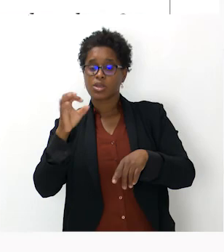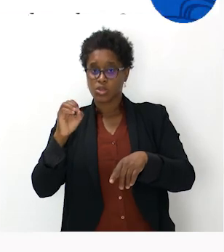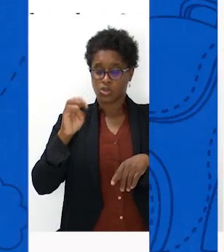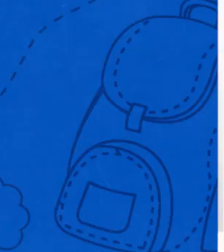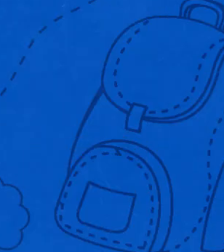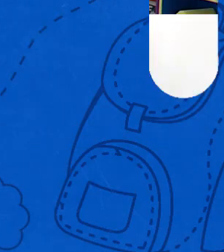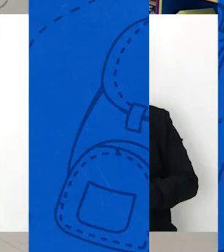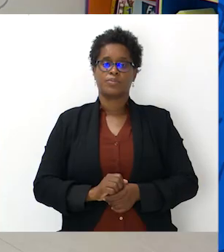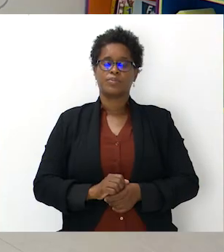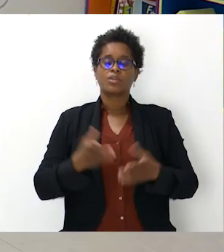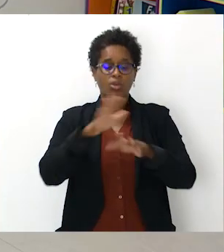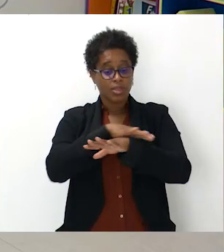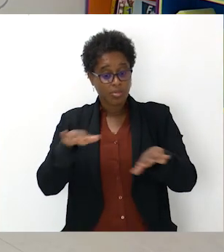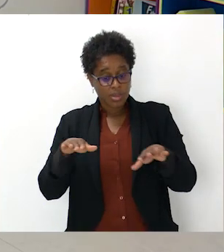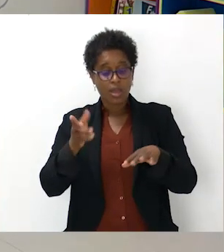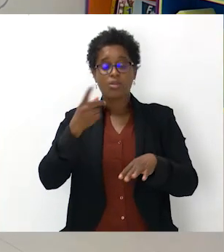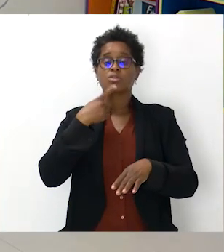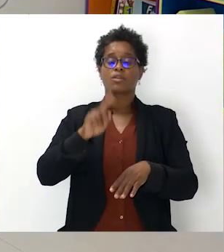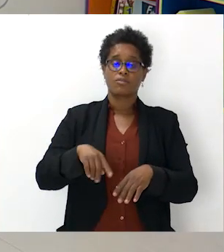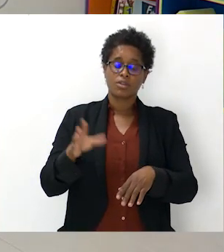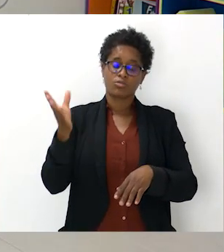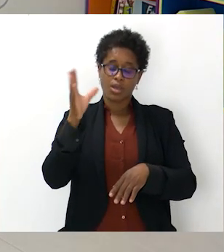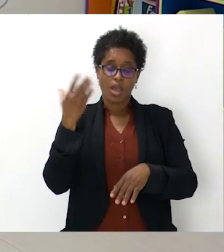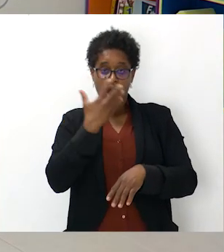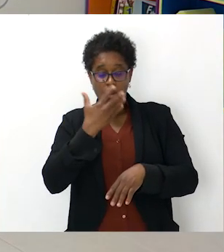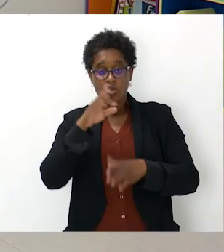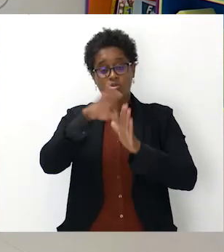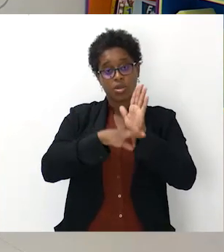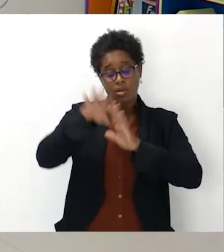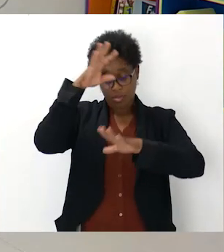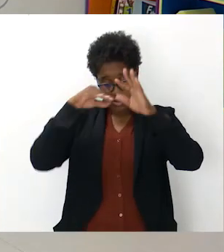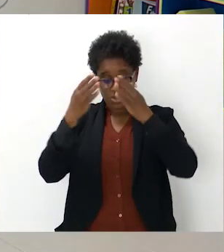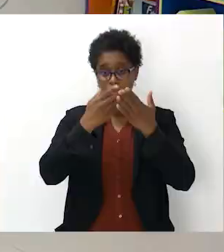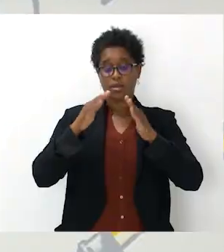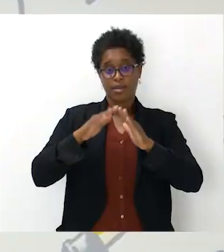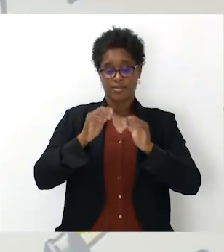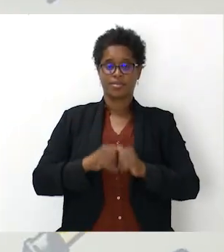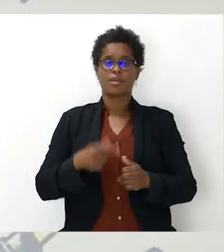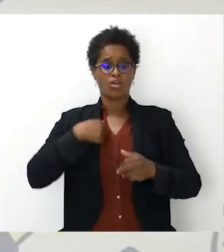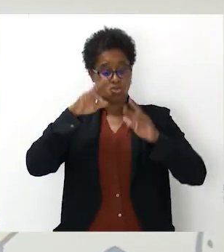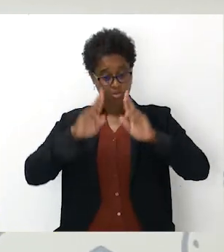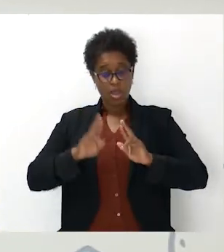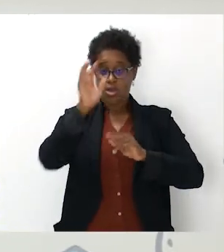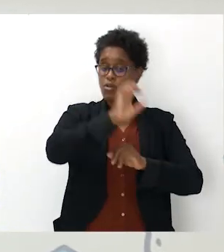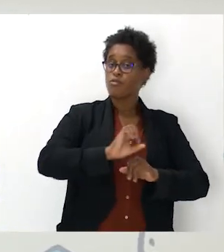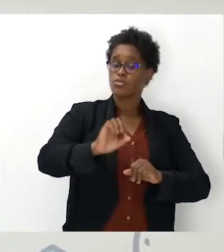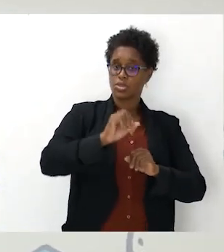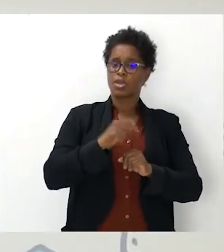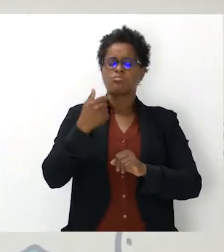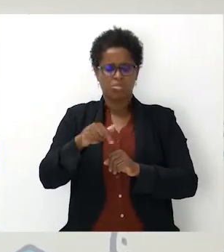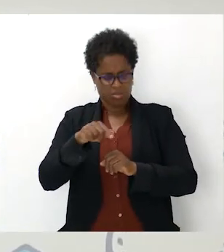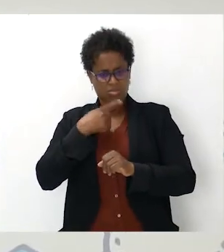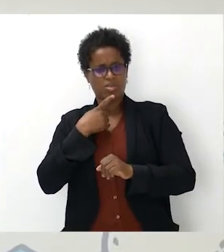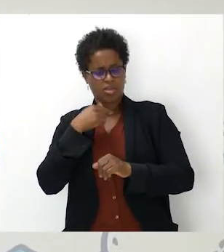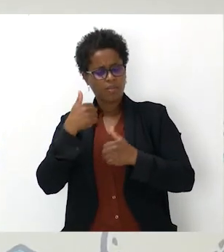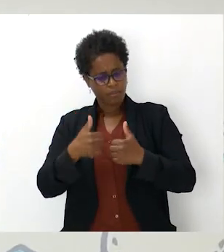meios. Assim terminamos mais uma aula no programa Aprender e Estudar em Casa. Eu espero que vocês tenham